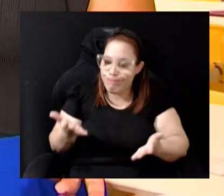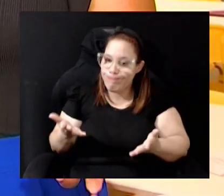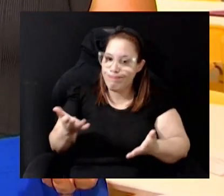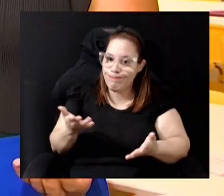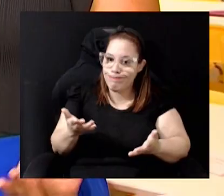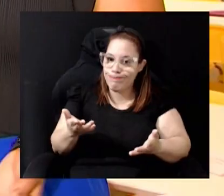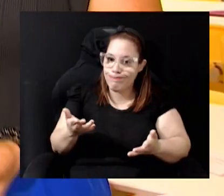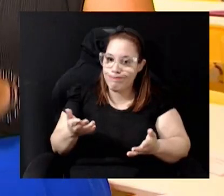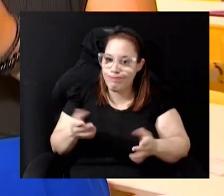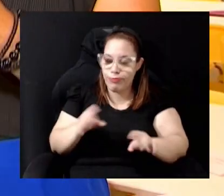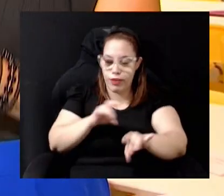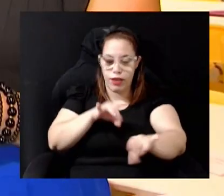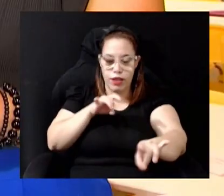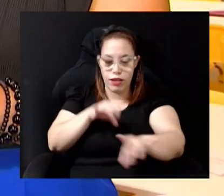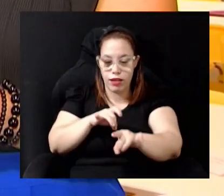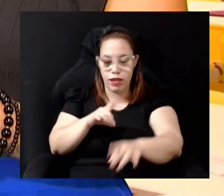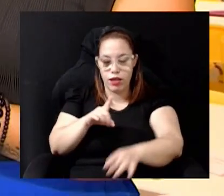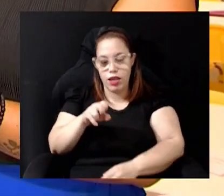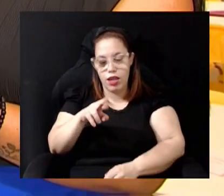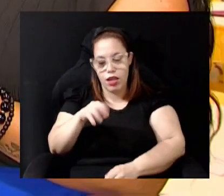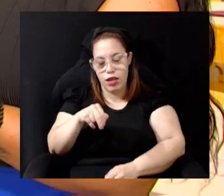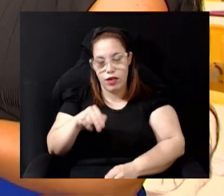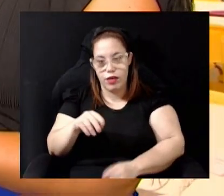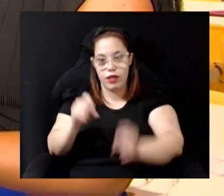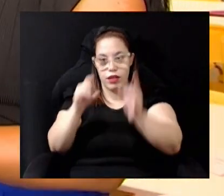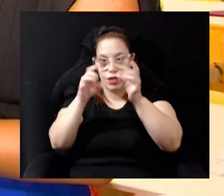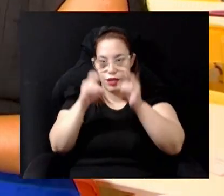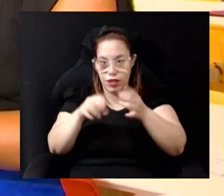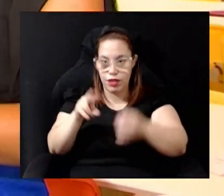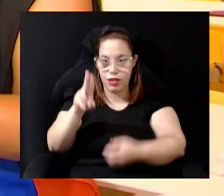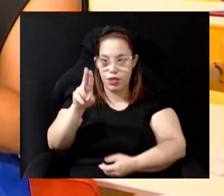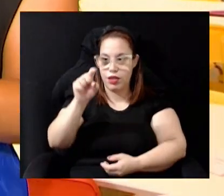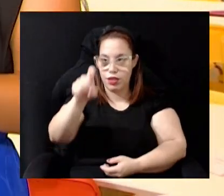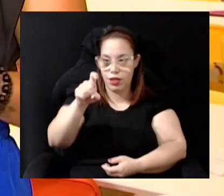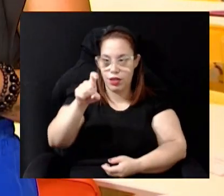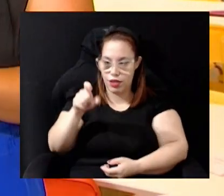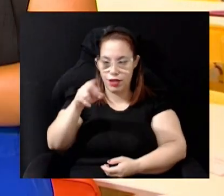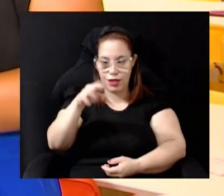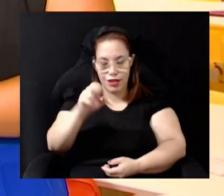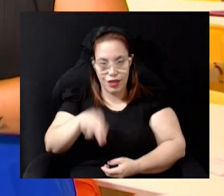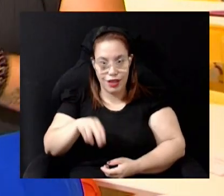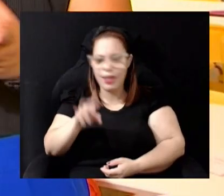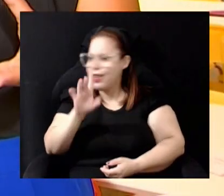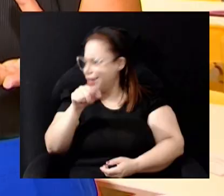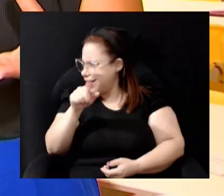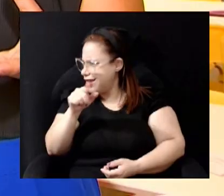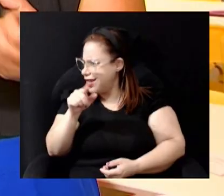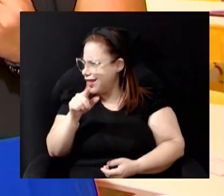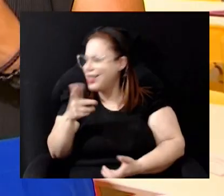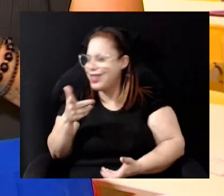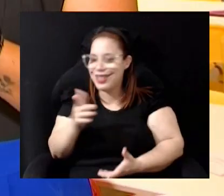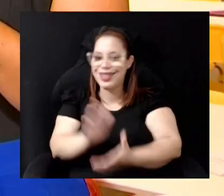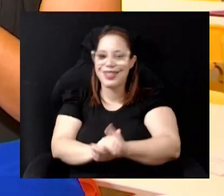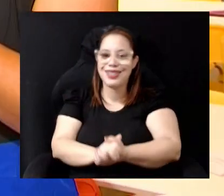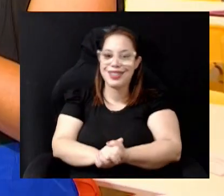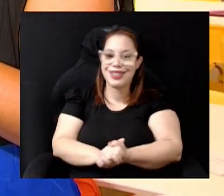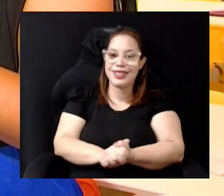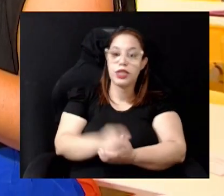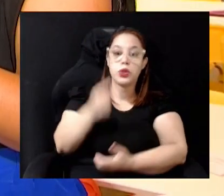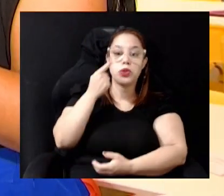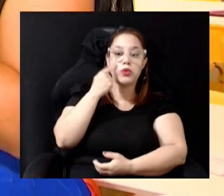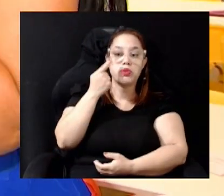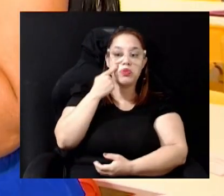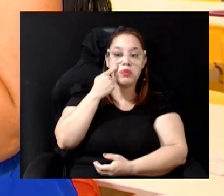designer digital com especialidade em UX Design, seria isso mesmo, né? Deve ser isso. Olha, é uma